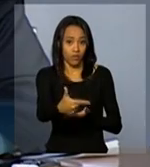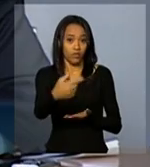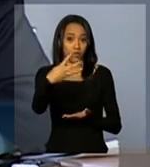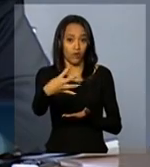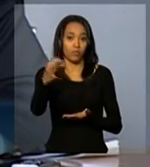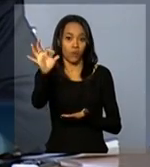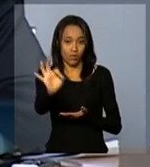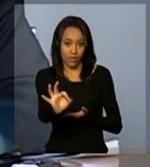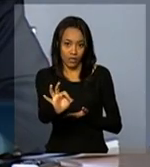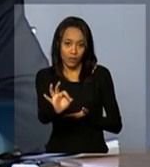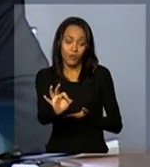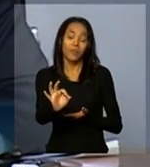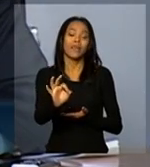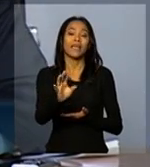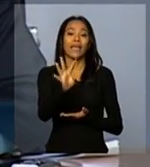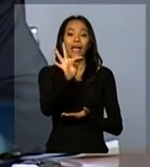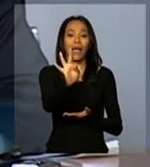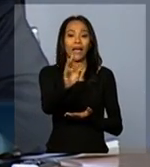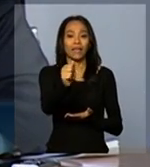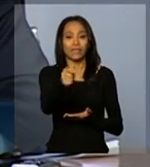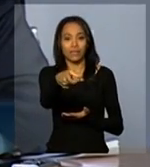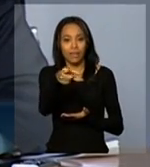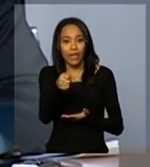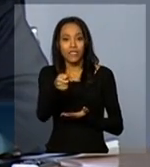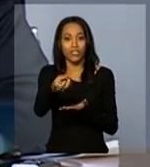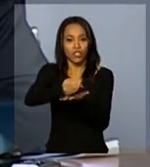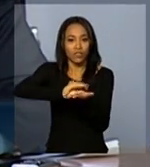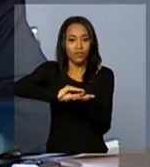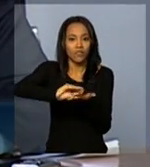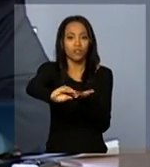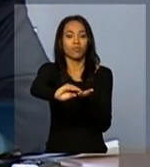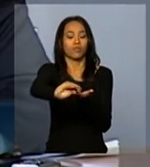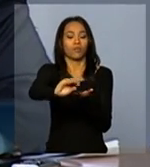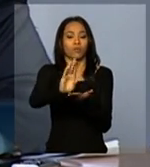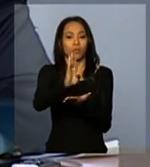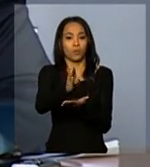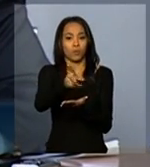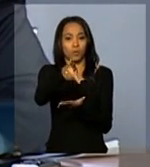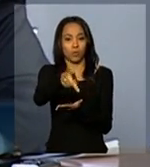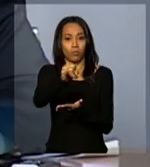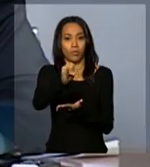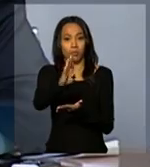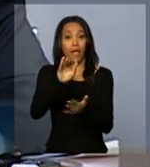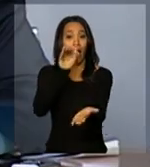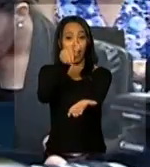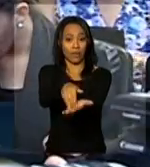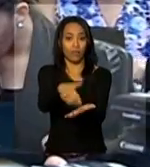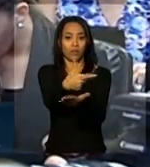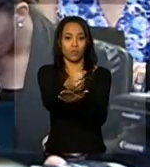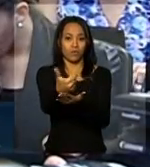24% taxa de investimento sobre PIB até 2020.